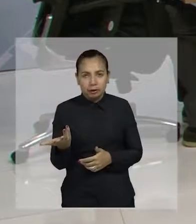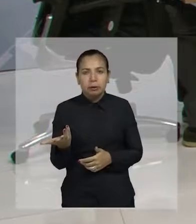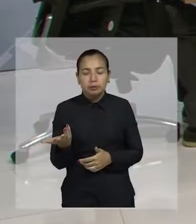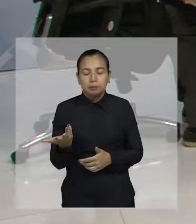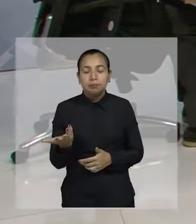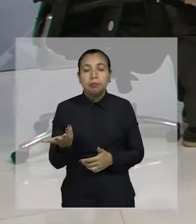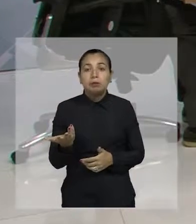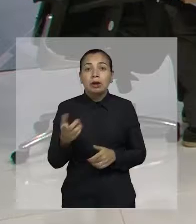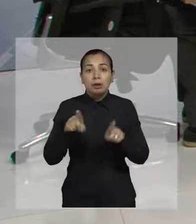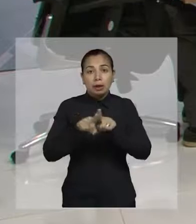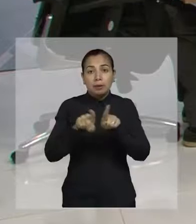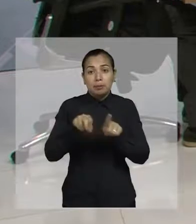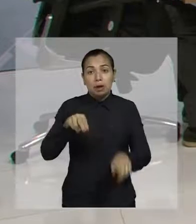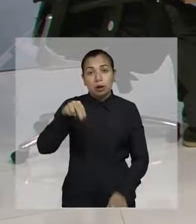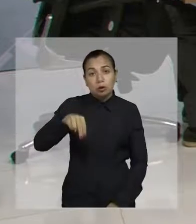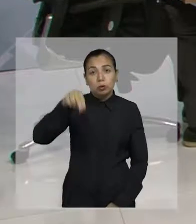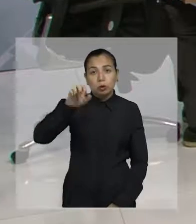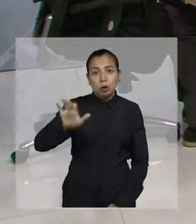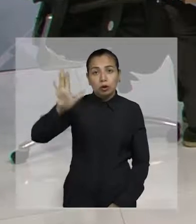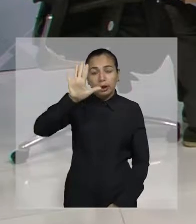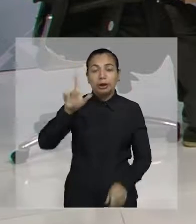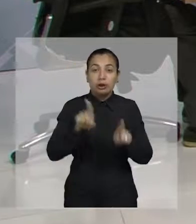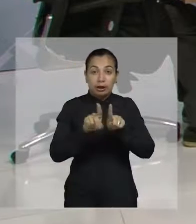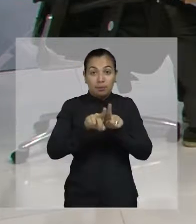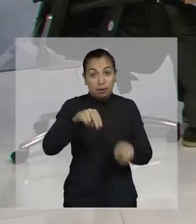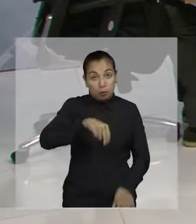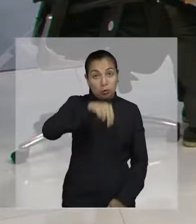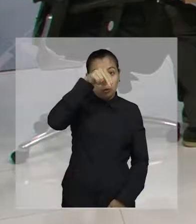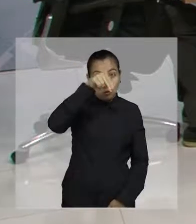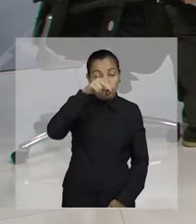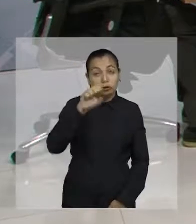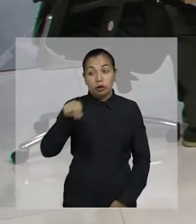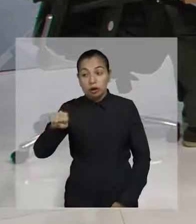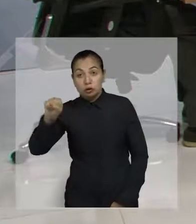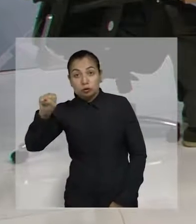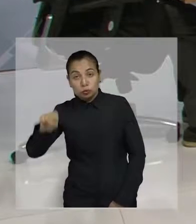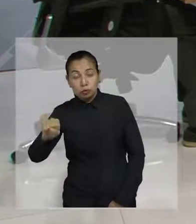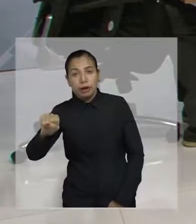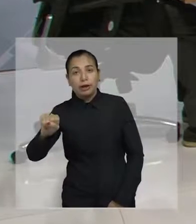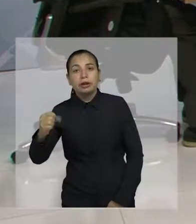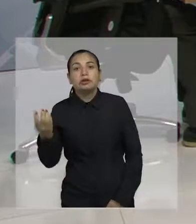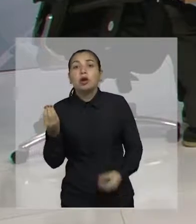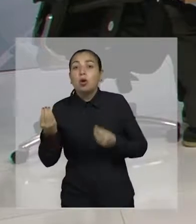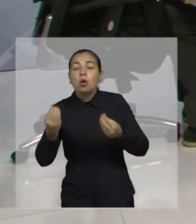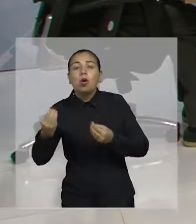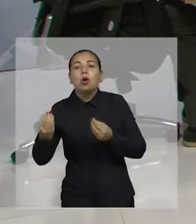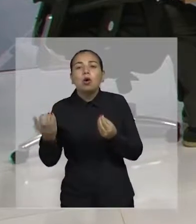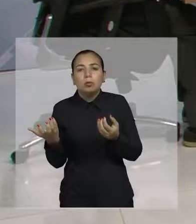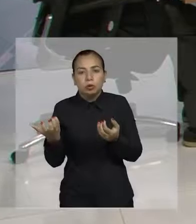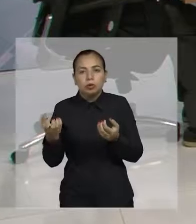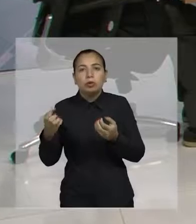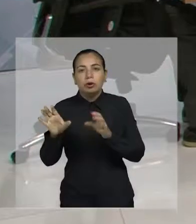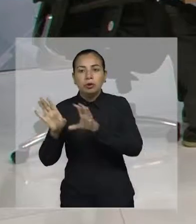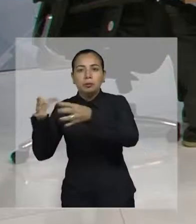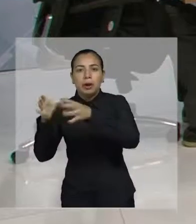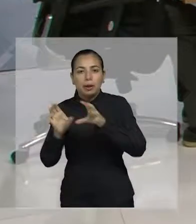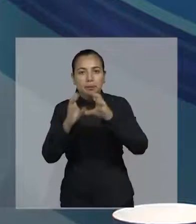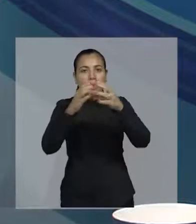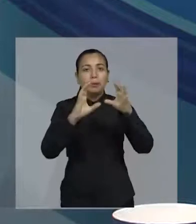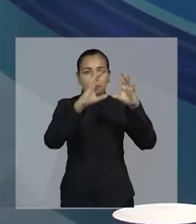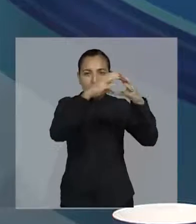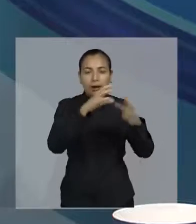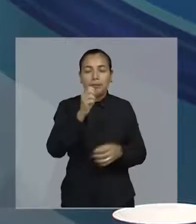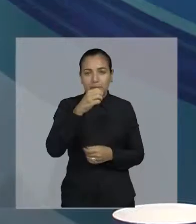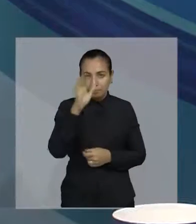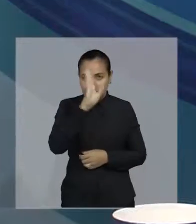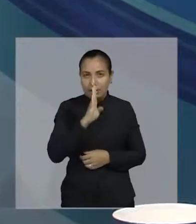Brasil. Se o Nordeste e o Norte têm uma posição, o Sudeste e o Sul têm outra, Minas seria o fiel da balança. Em Minas, o desgaste do PSDB está